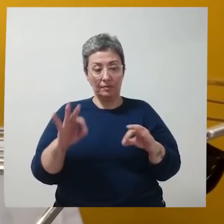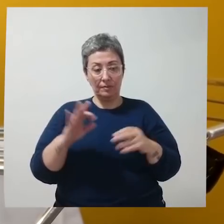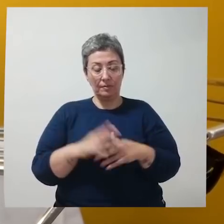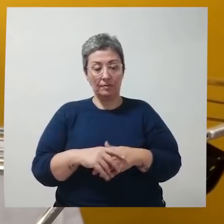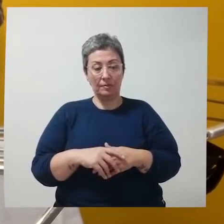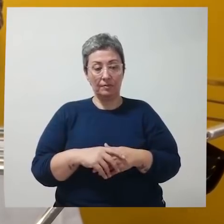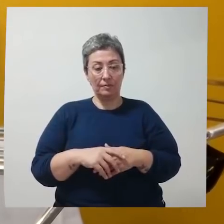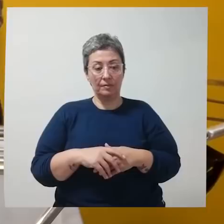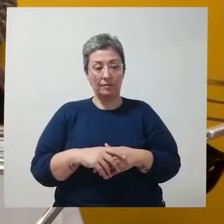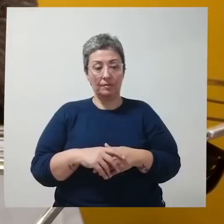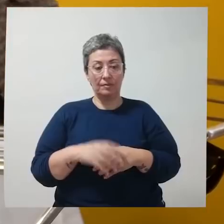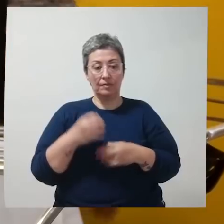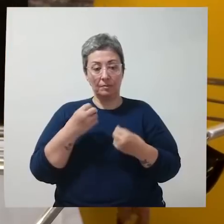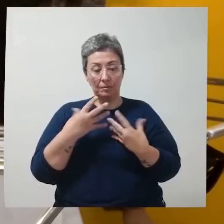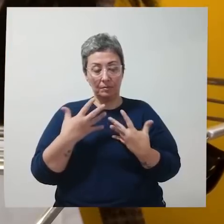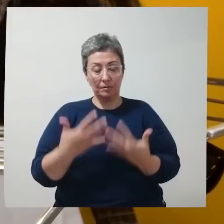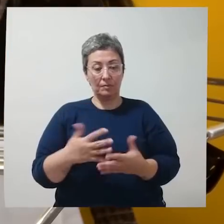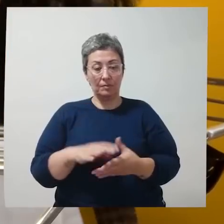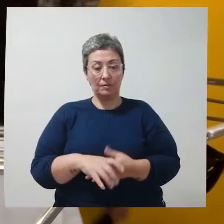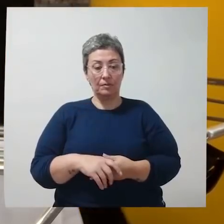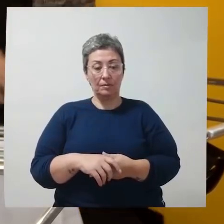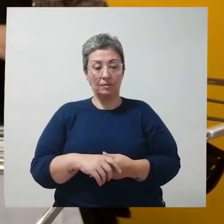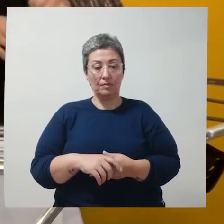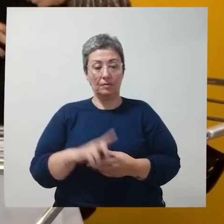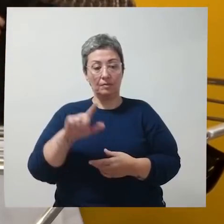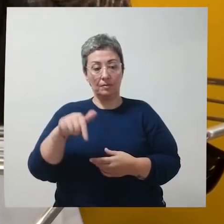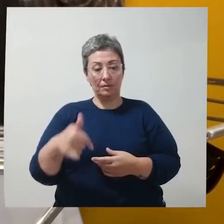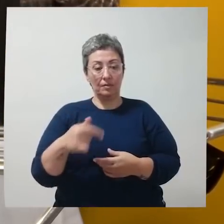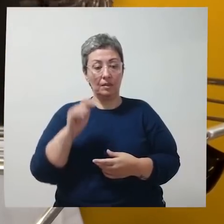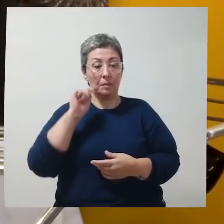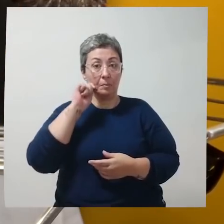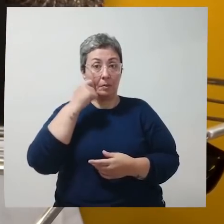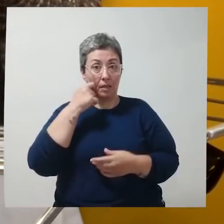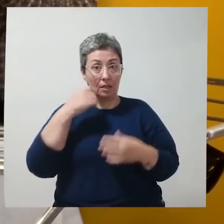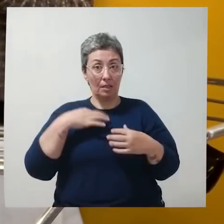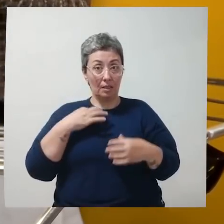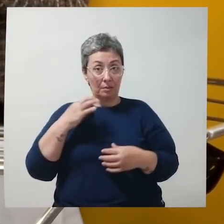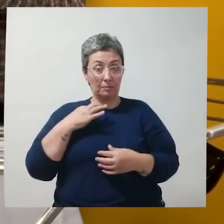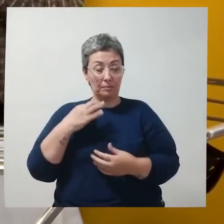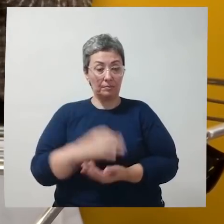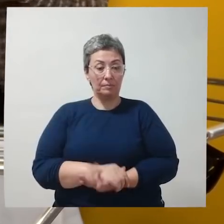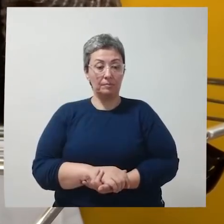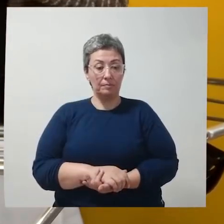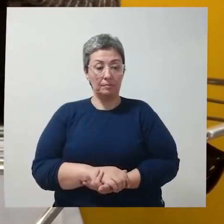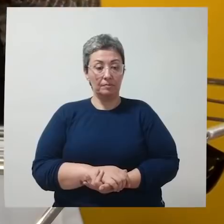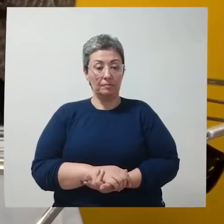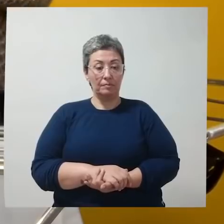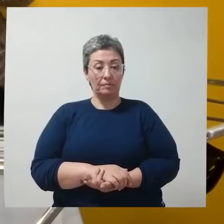Isso. Vem pra cá. Muito bem. Pega a camiseta preta.